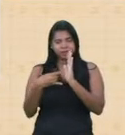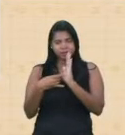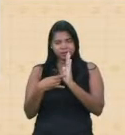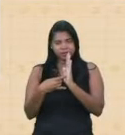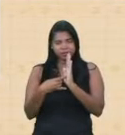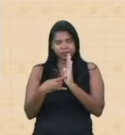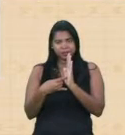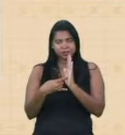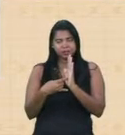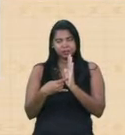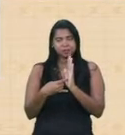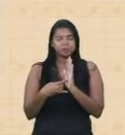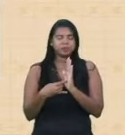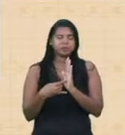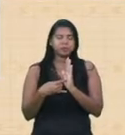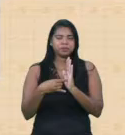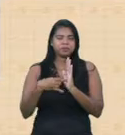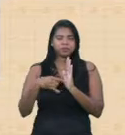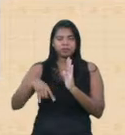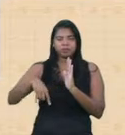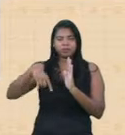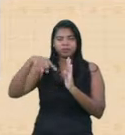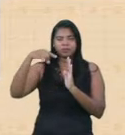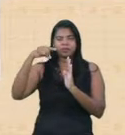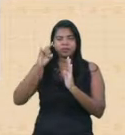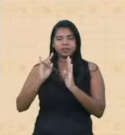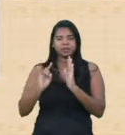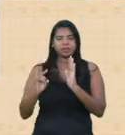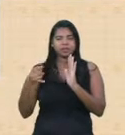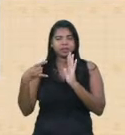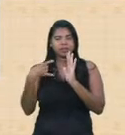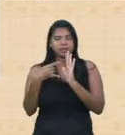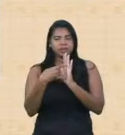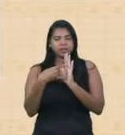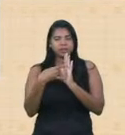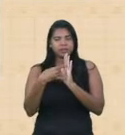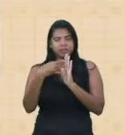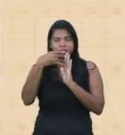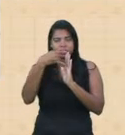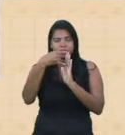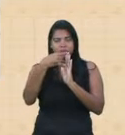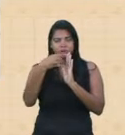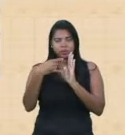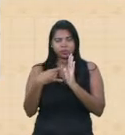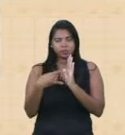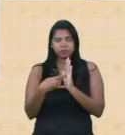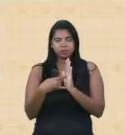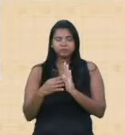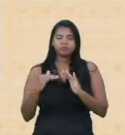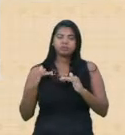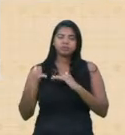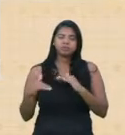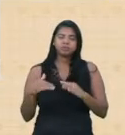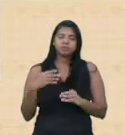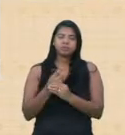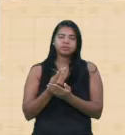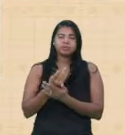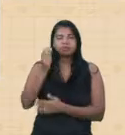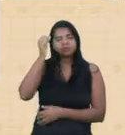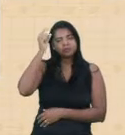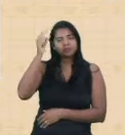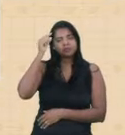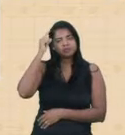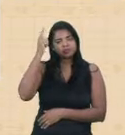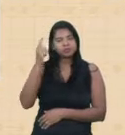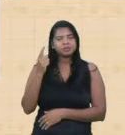norte, adentra ao polo sul, só que quando ele chega aqui, ó, ele continua seu movimento, fazendo a ideia de um